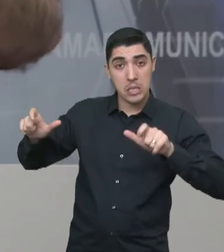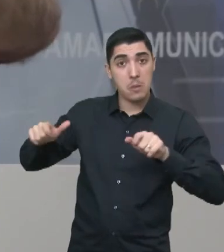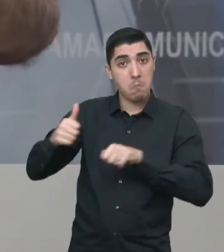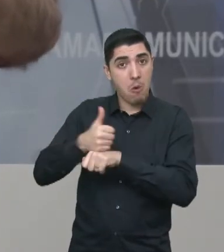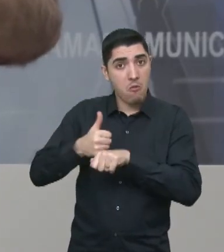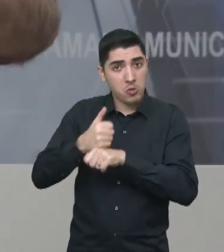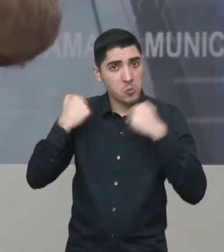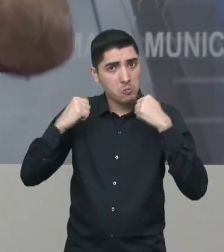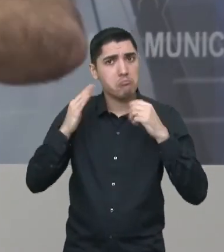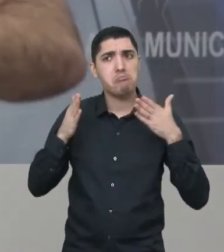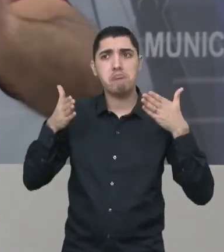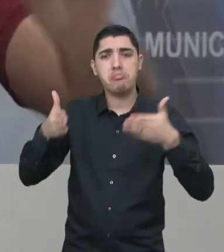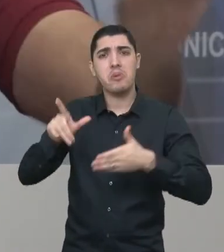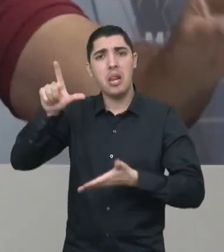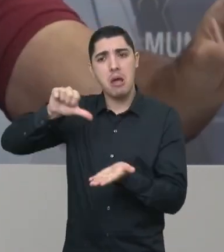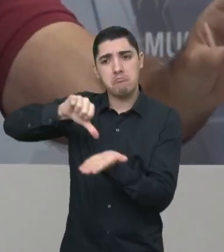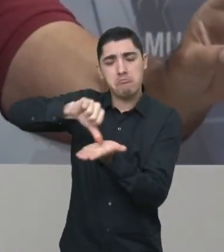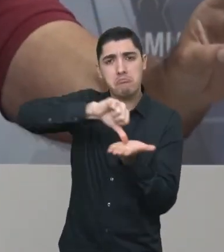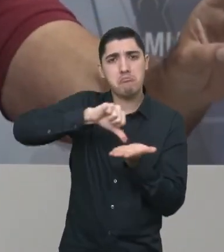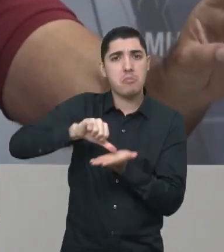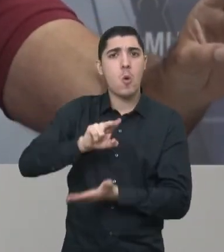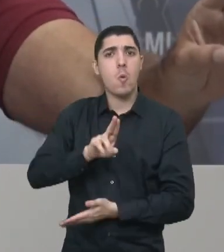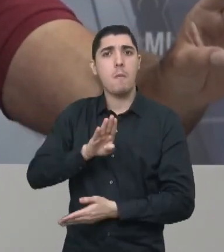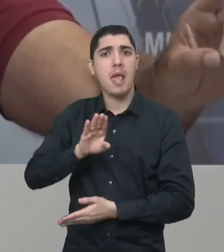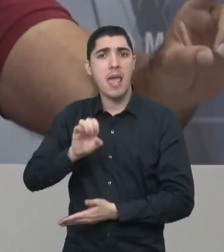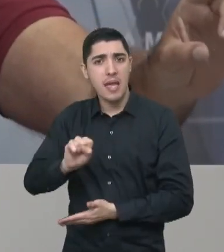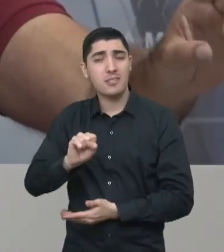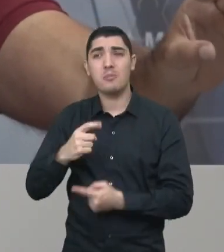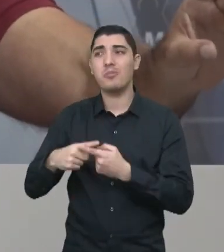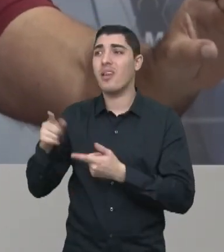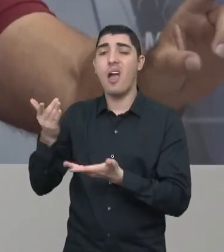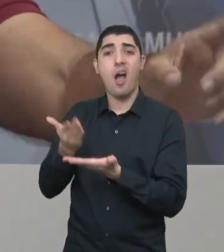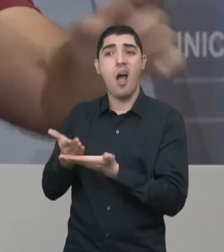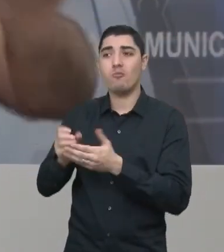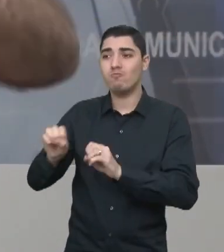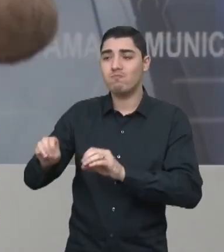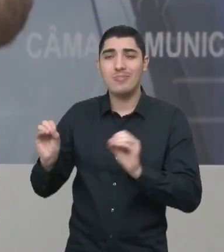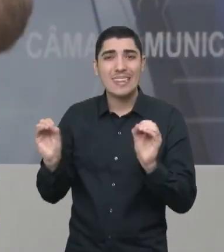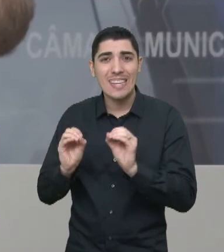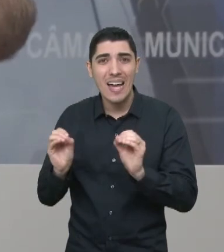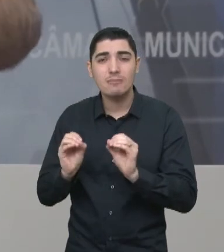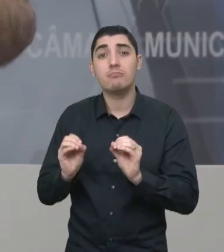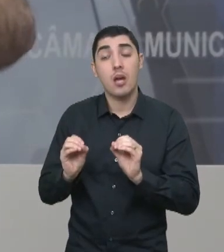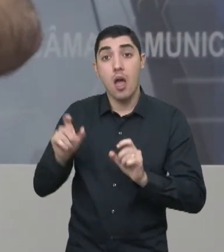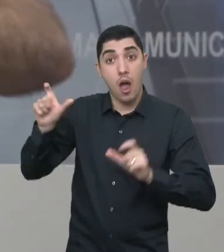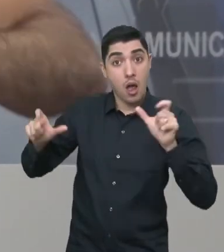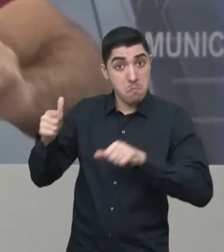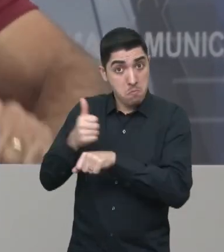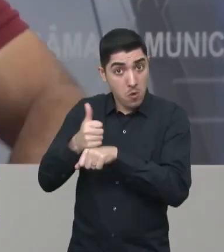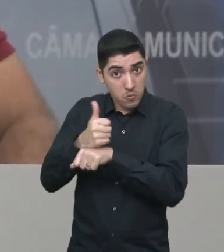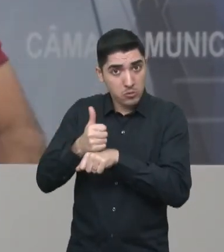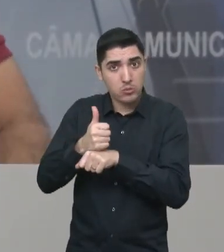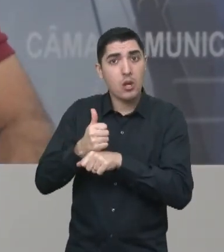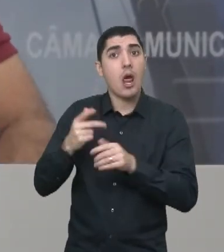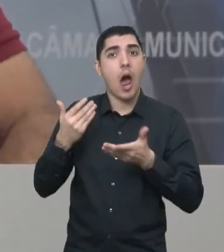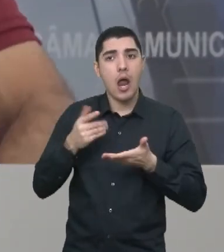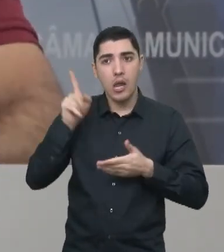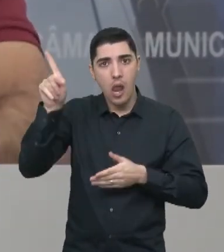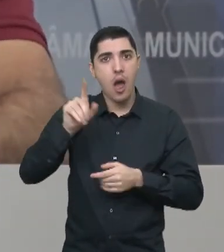UBSs, lutando, porque eles não podiam dar aula, né? Estava parado as atividades, eles foram lá na UBS ajudar na vacinação,